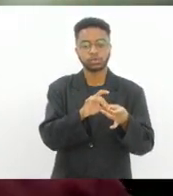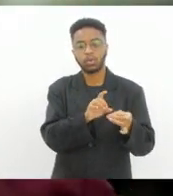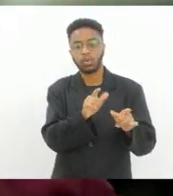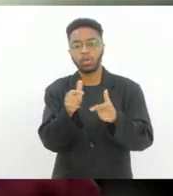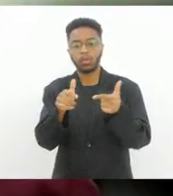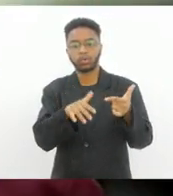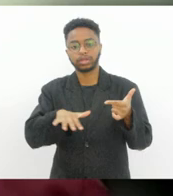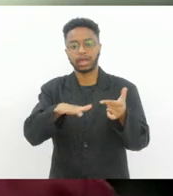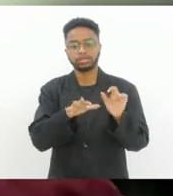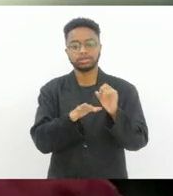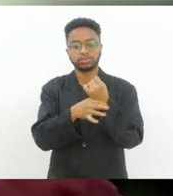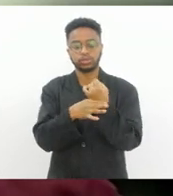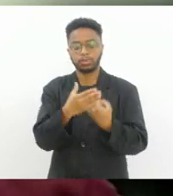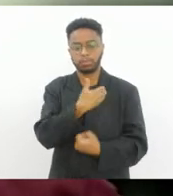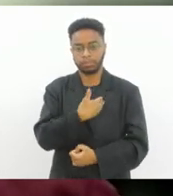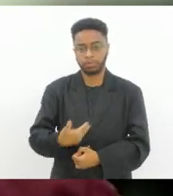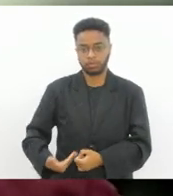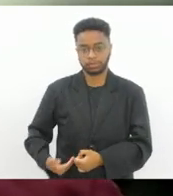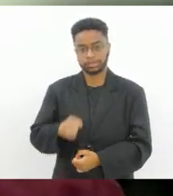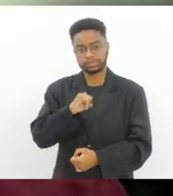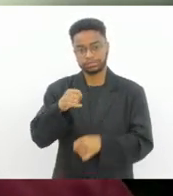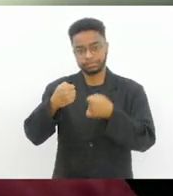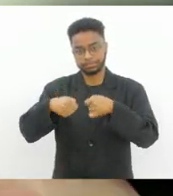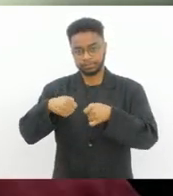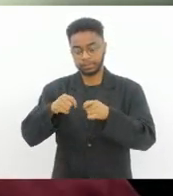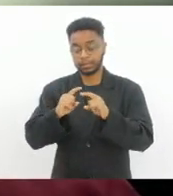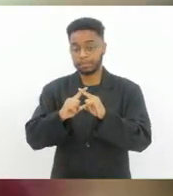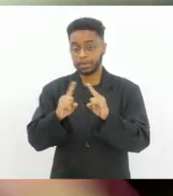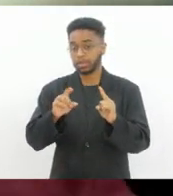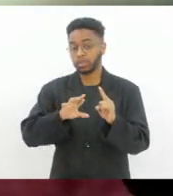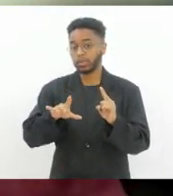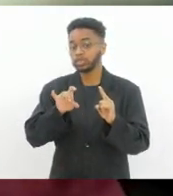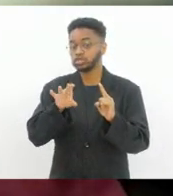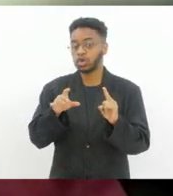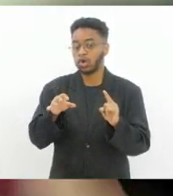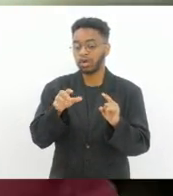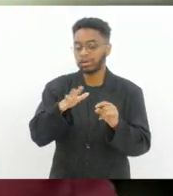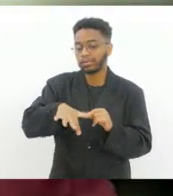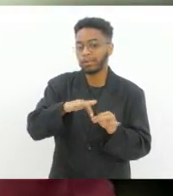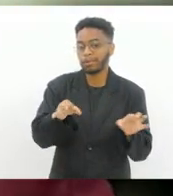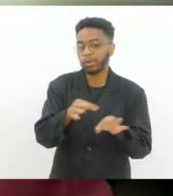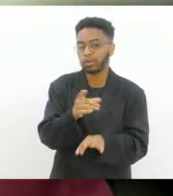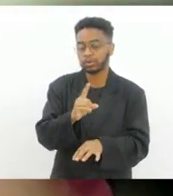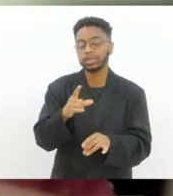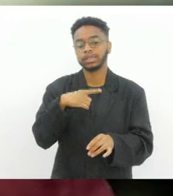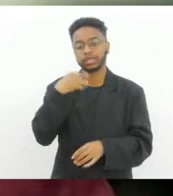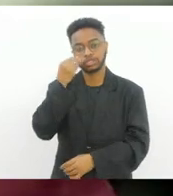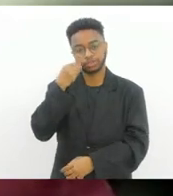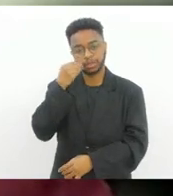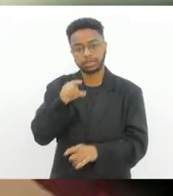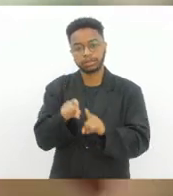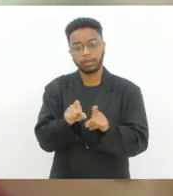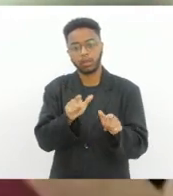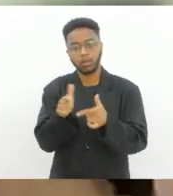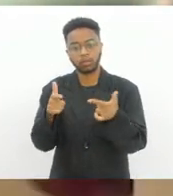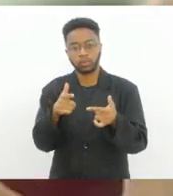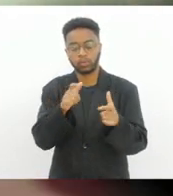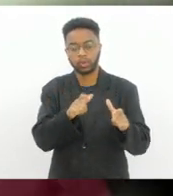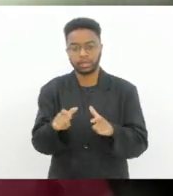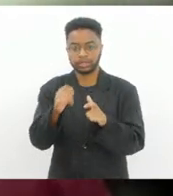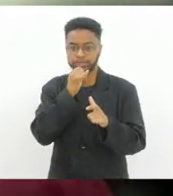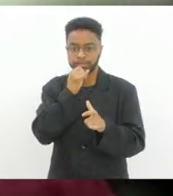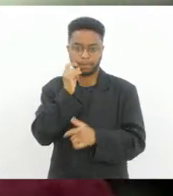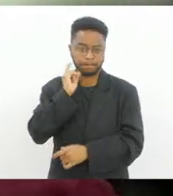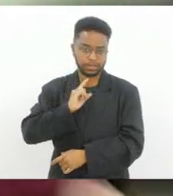serviços de segurança pública que forem necessários. Mas não só, a gente tem experiências exitosas de lugares, como acho que